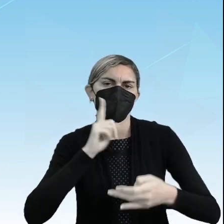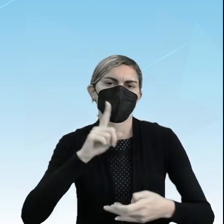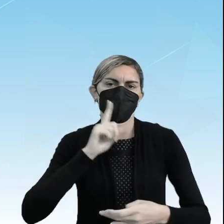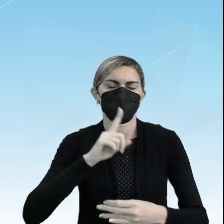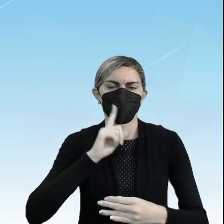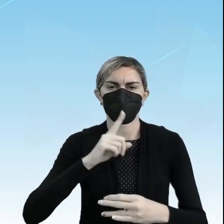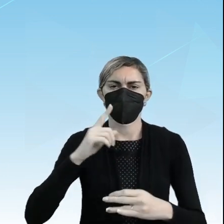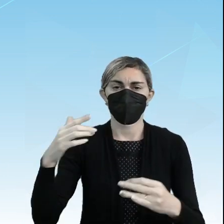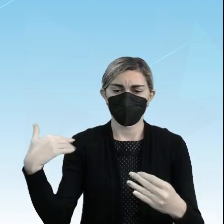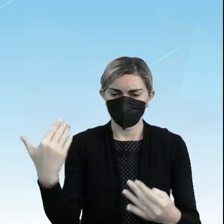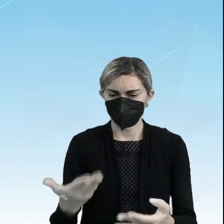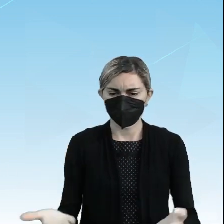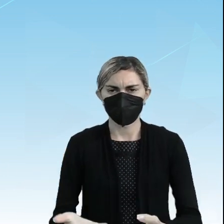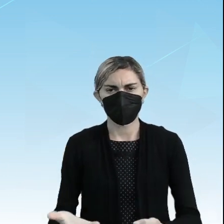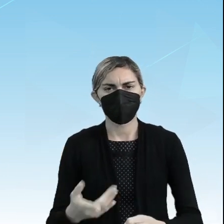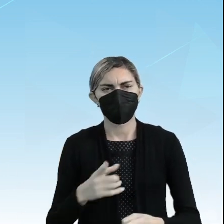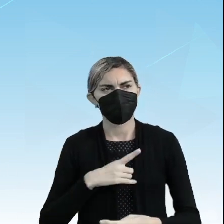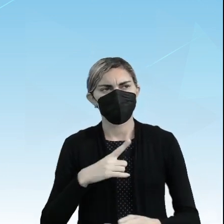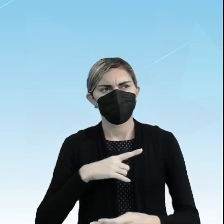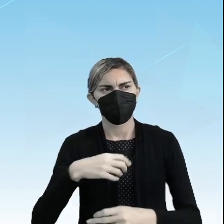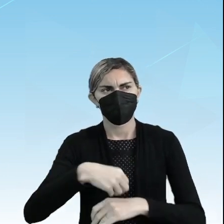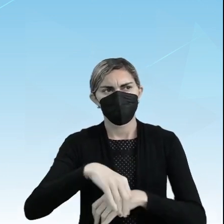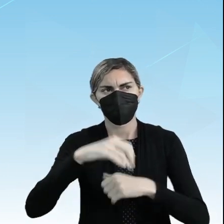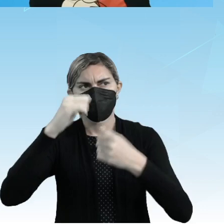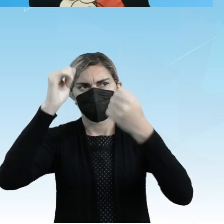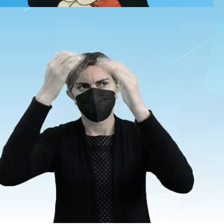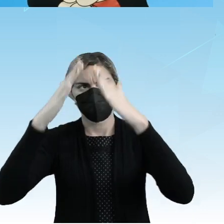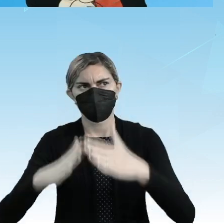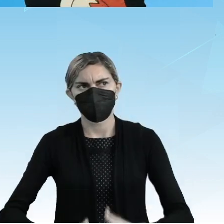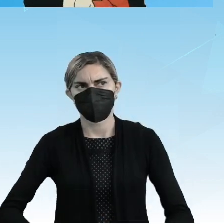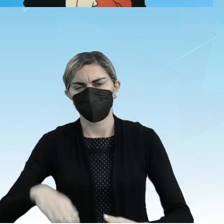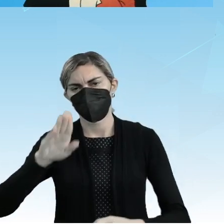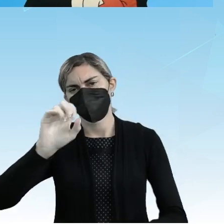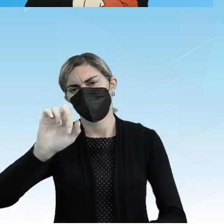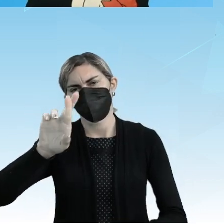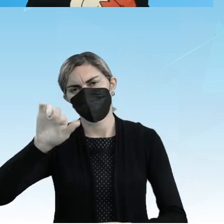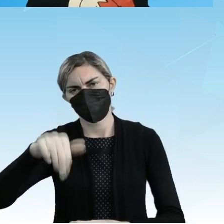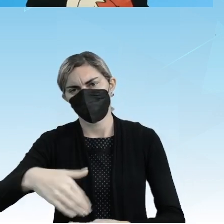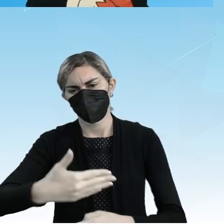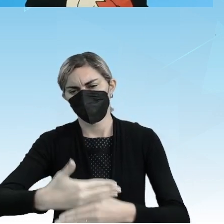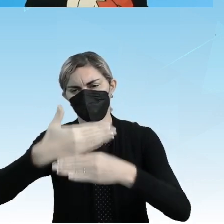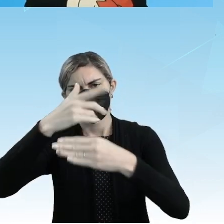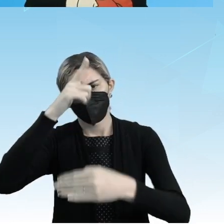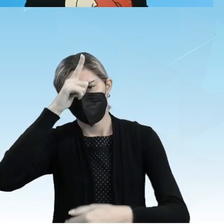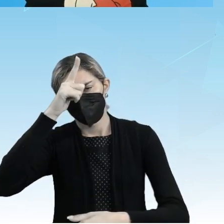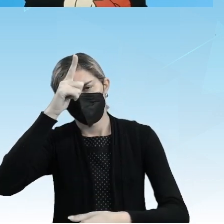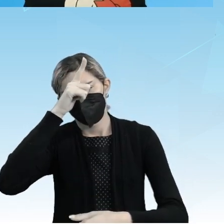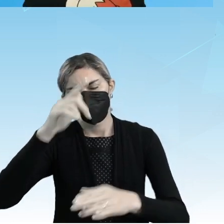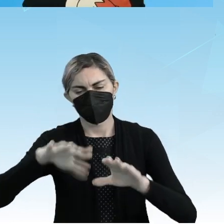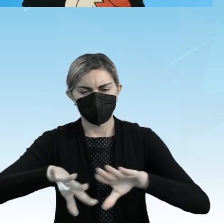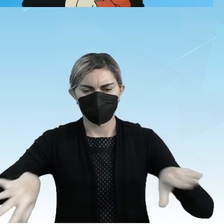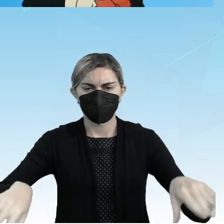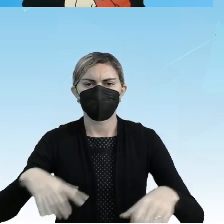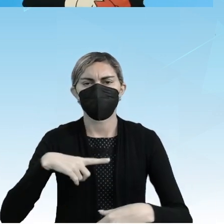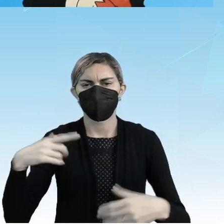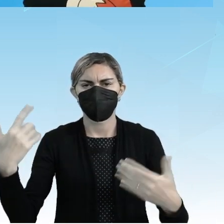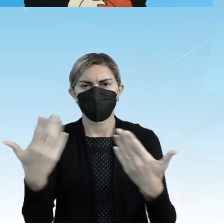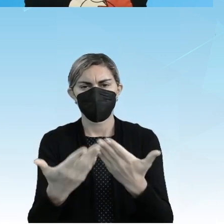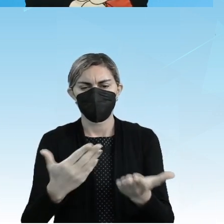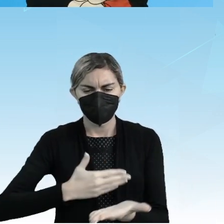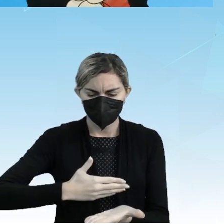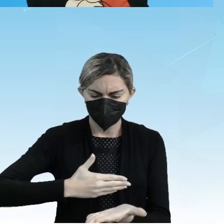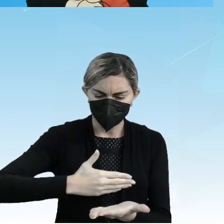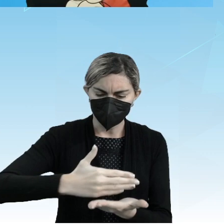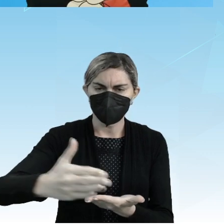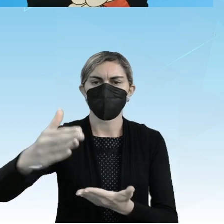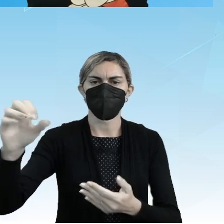Unidos, como ele é hoje. Aí está aí a queda do Muro de Berlim, né? Porque dividia as Alemanha e tal. Com isso, teve